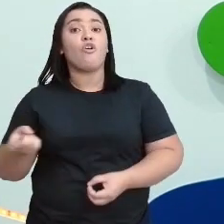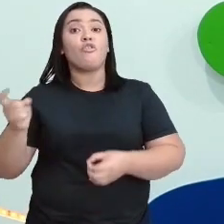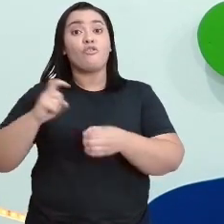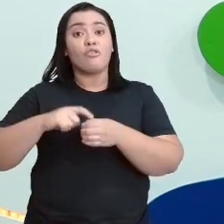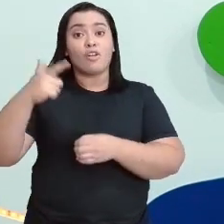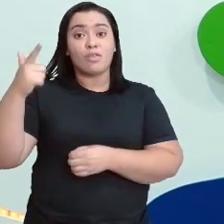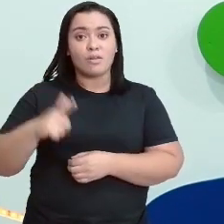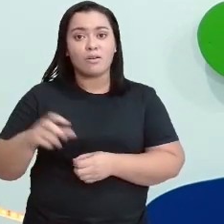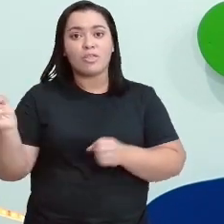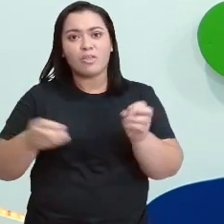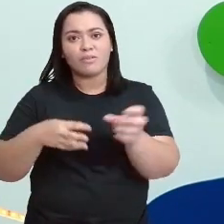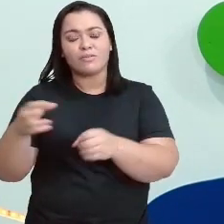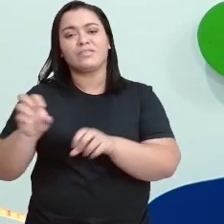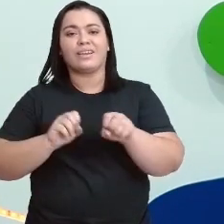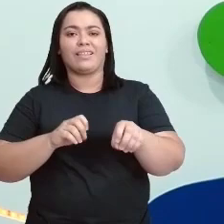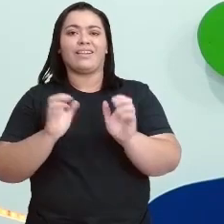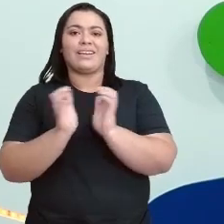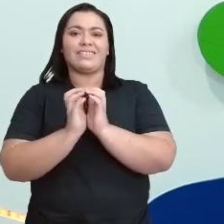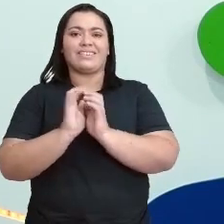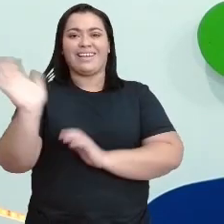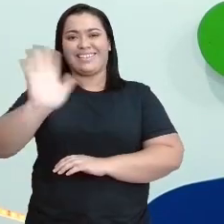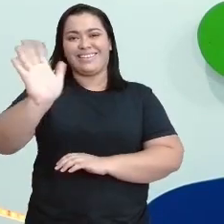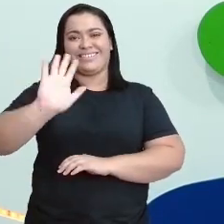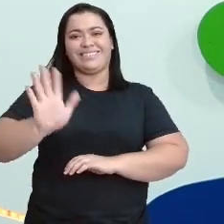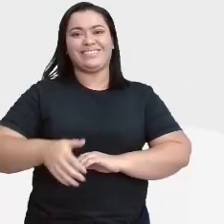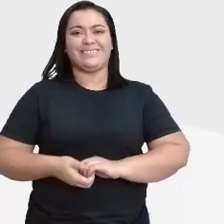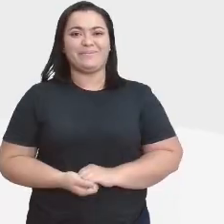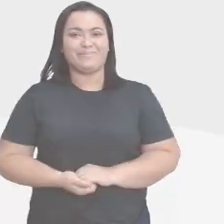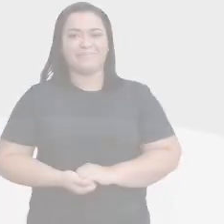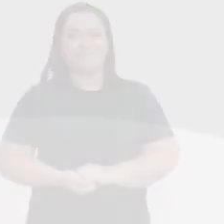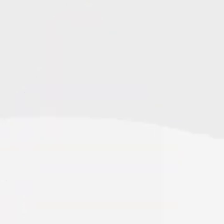mais novidades do Educa Recife. Até já!